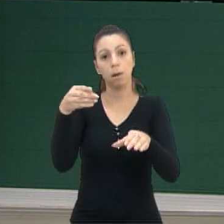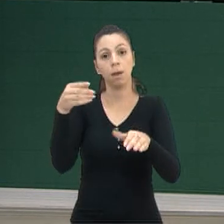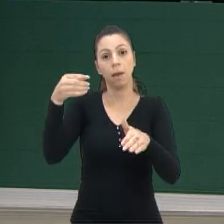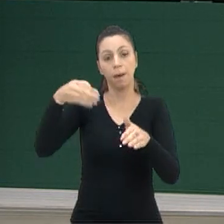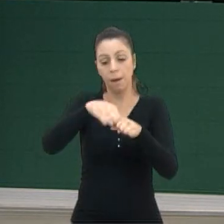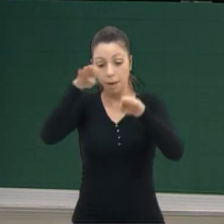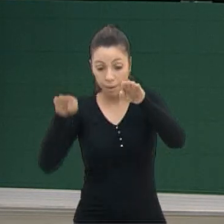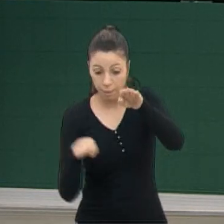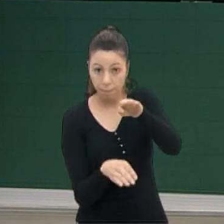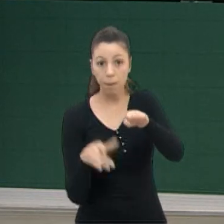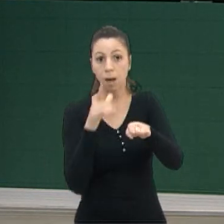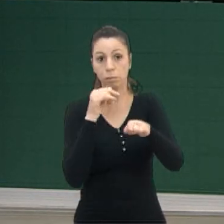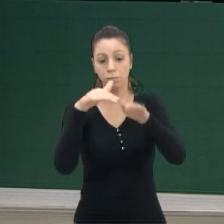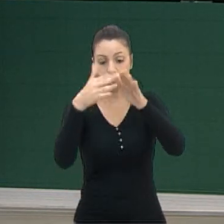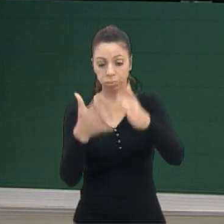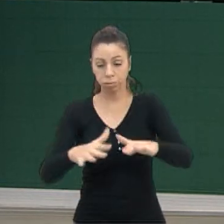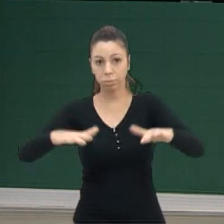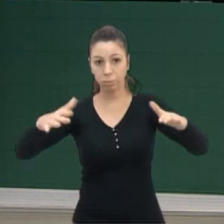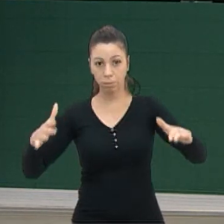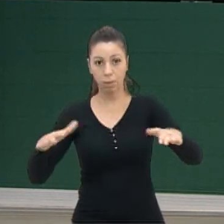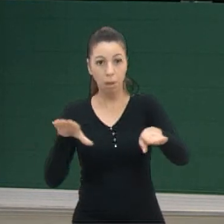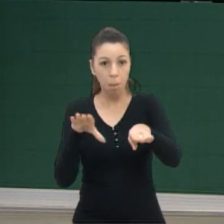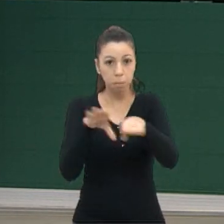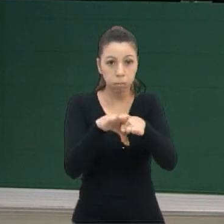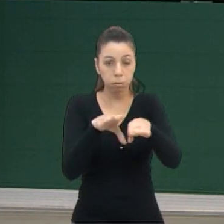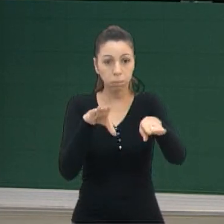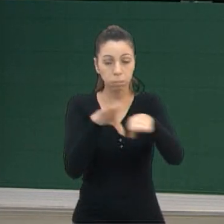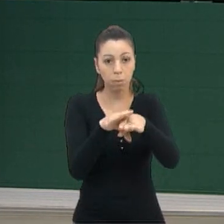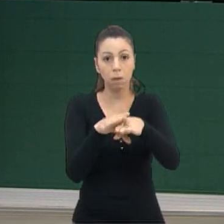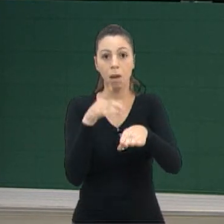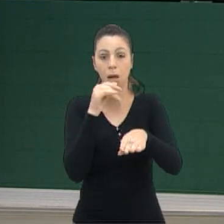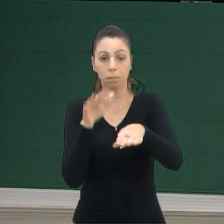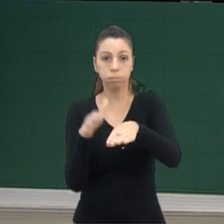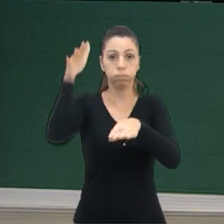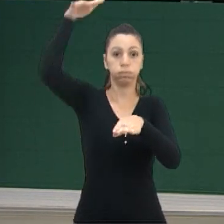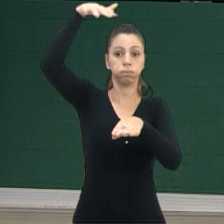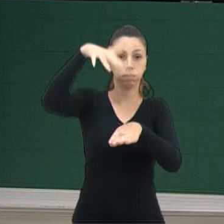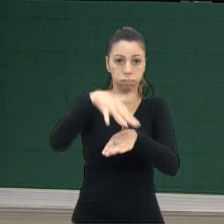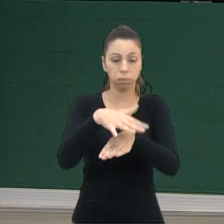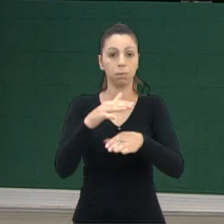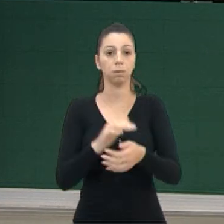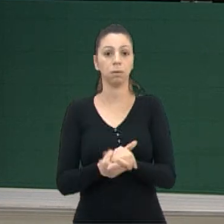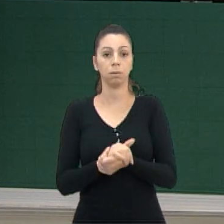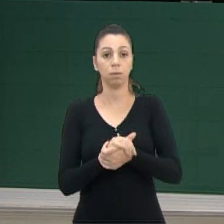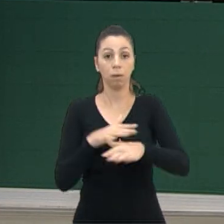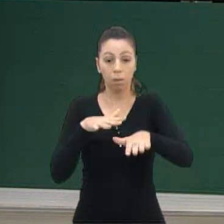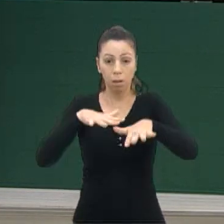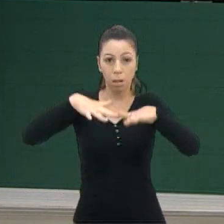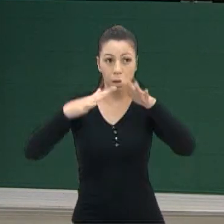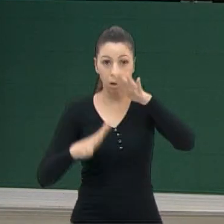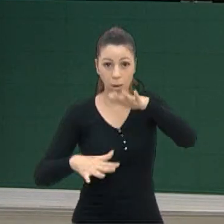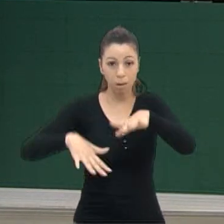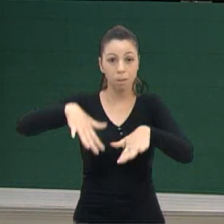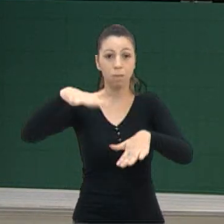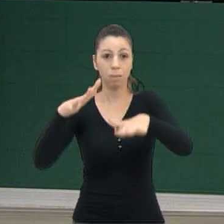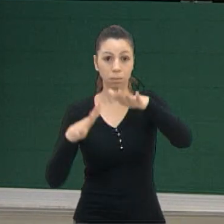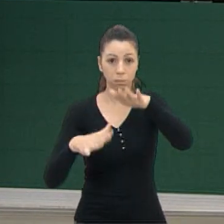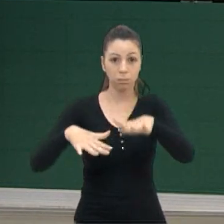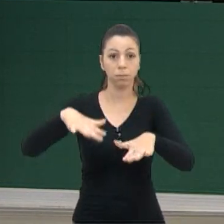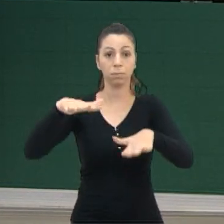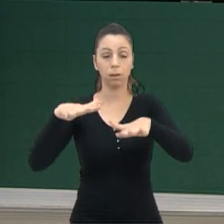das placas dentro do ambiente que tem o oceano. Então, essa vibração faz também o